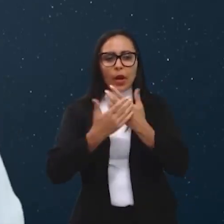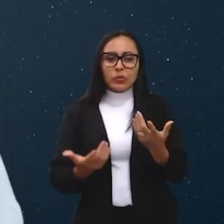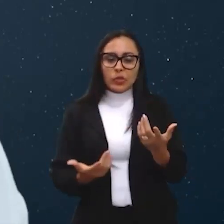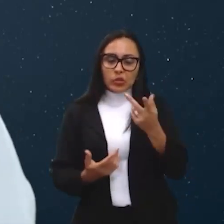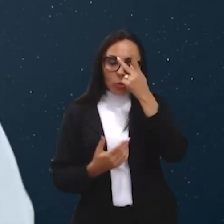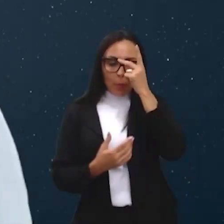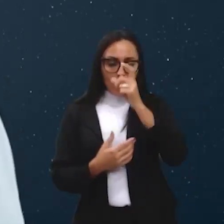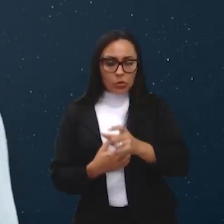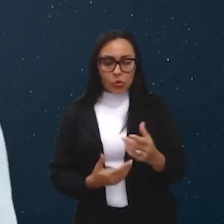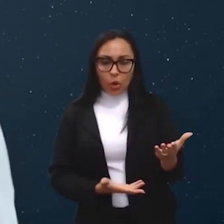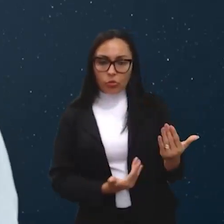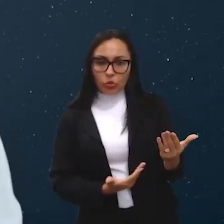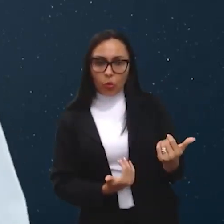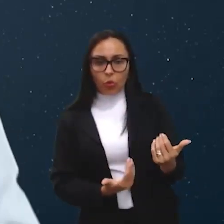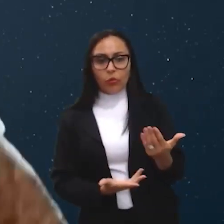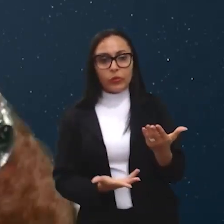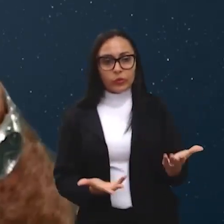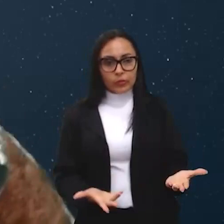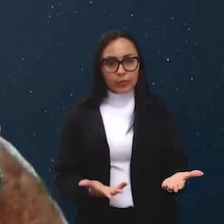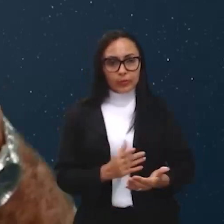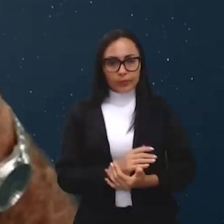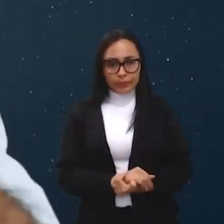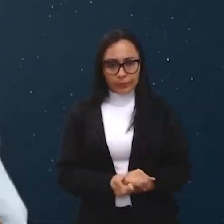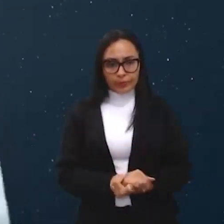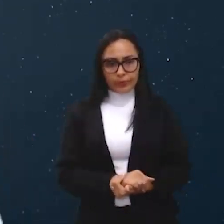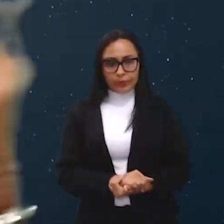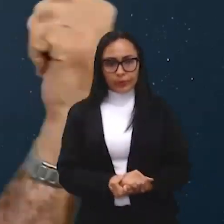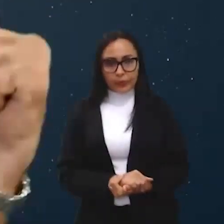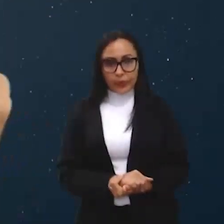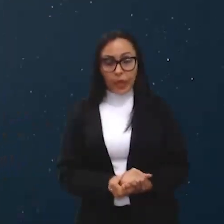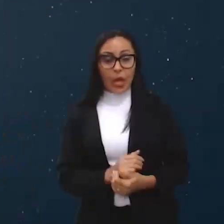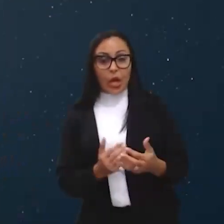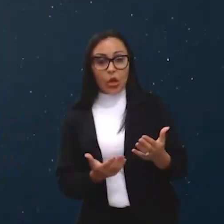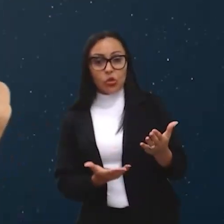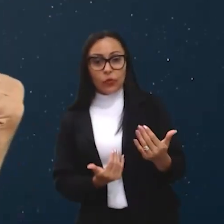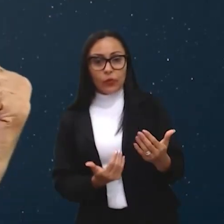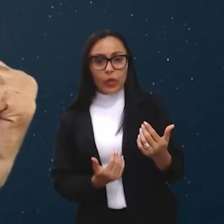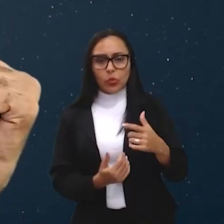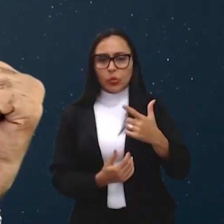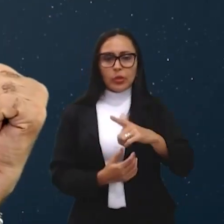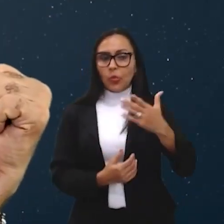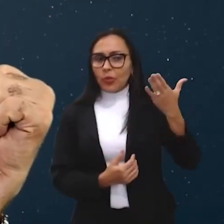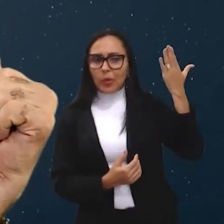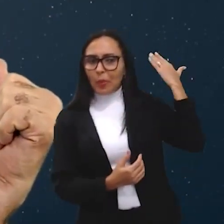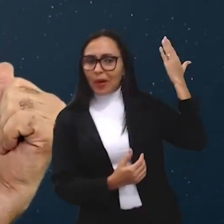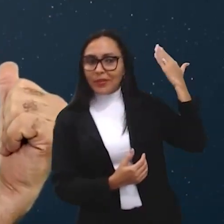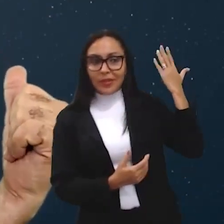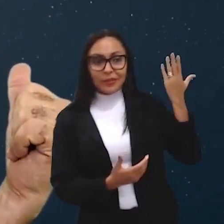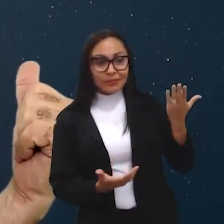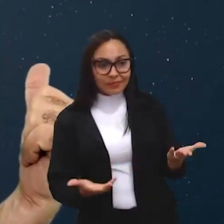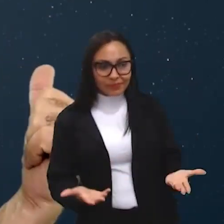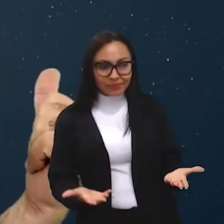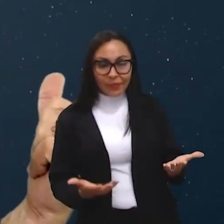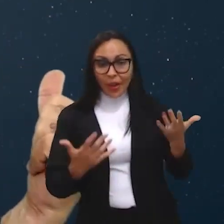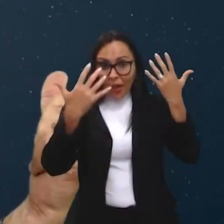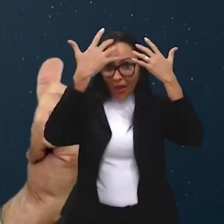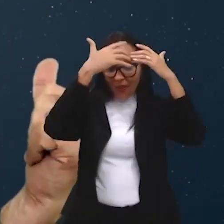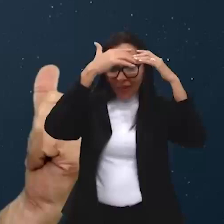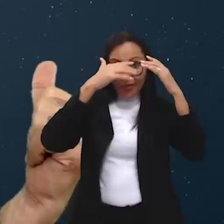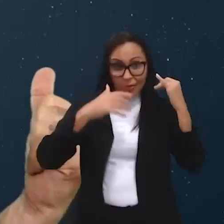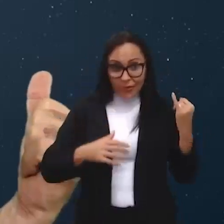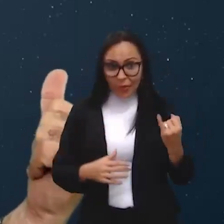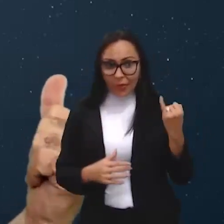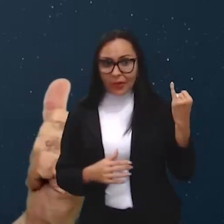jovens estão mais preparados para o novo, né? Porque a juventude não tem passado. É uma reflexão interessante isso.